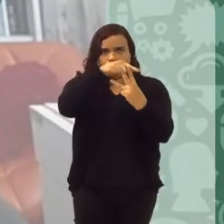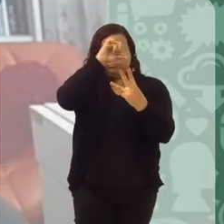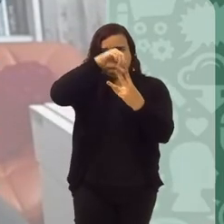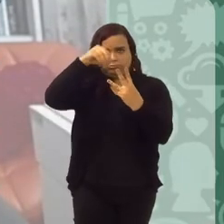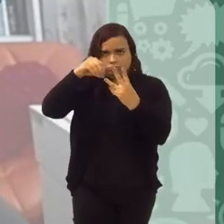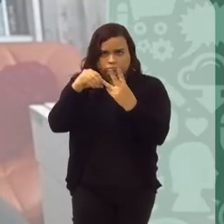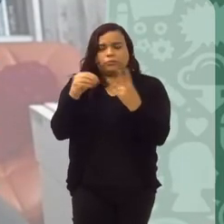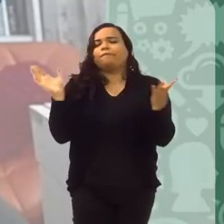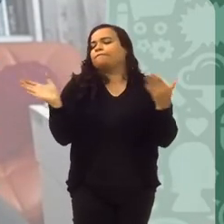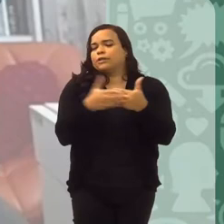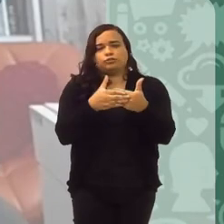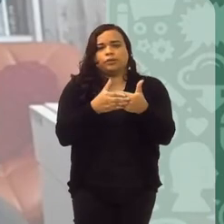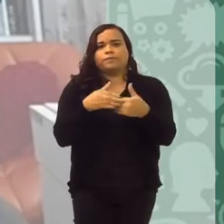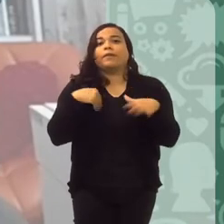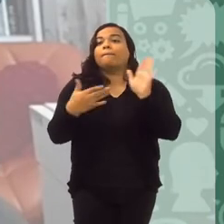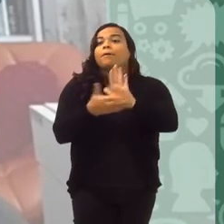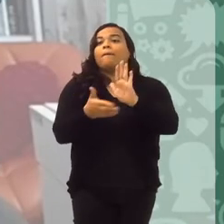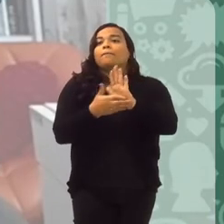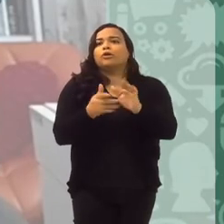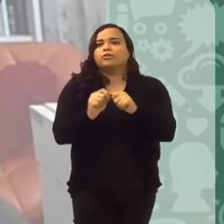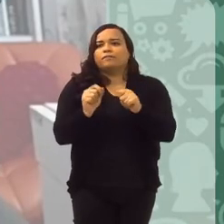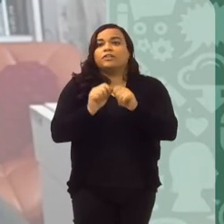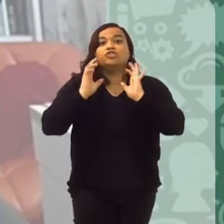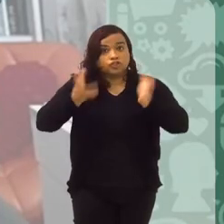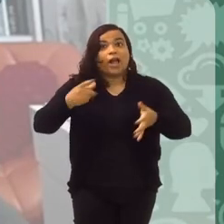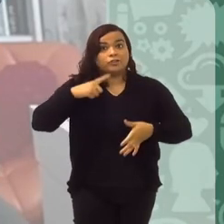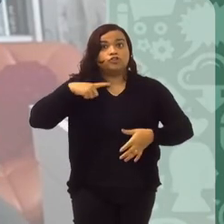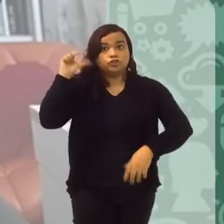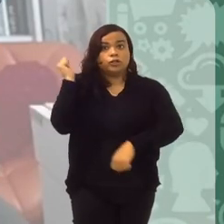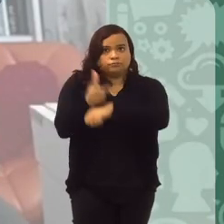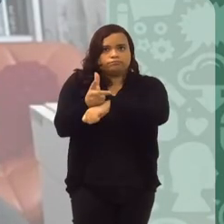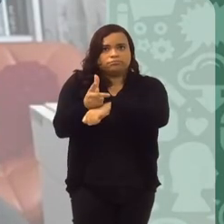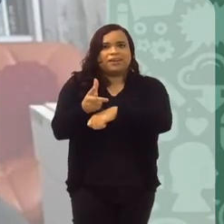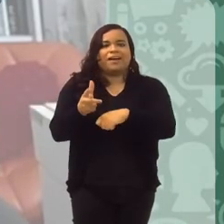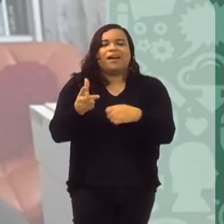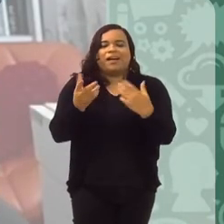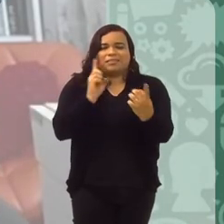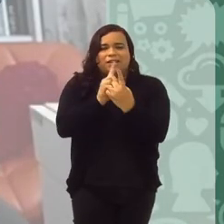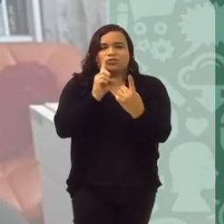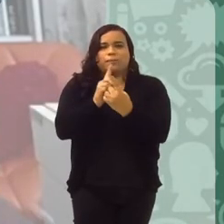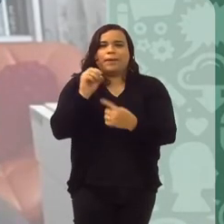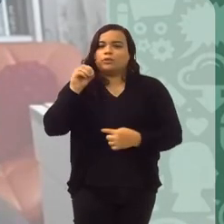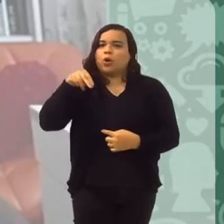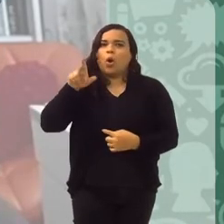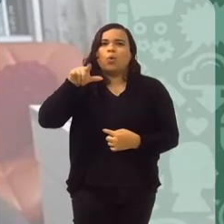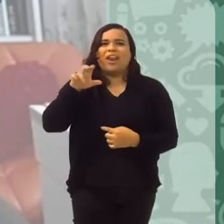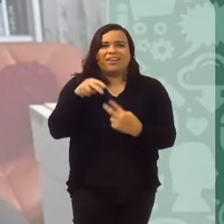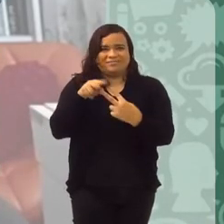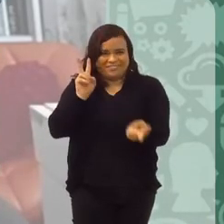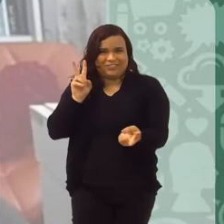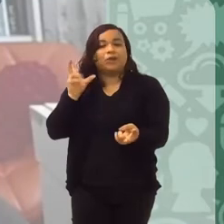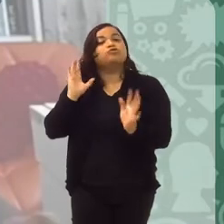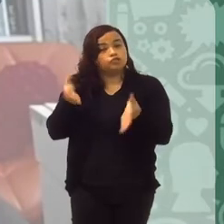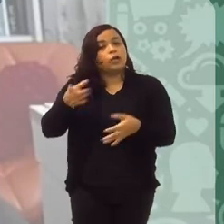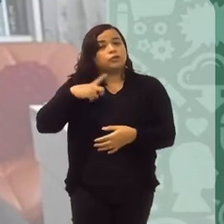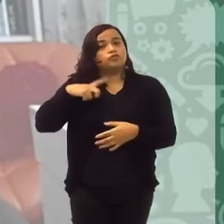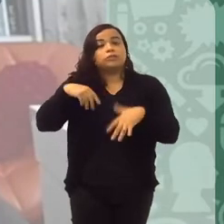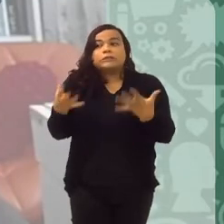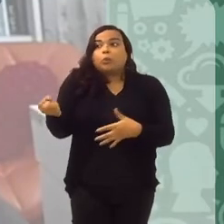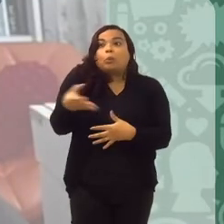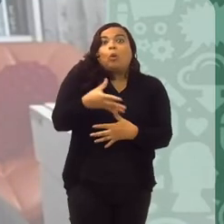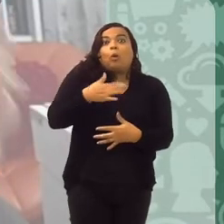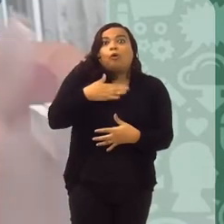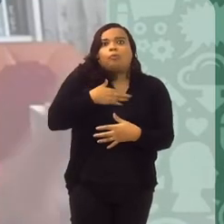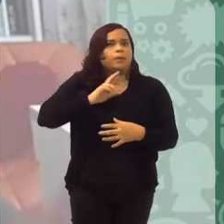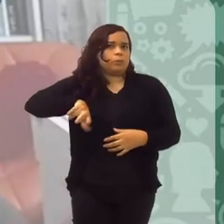e propus aos meus pacientes que a gente fizesse... Eu já trabalhava com atendimento online, tá? Então, para mim, não foi novidade. Eu